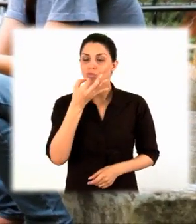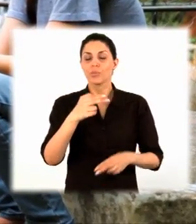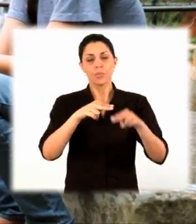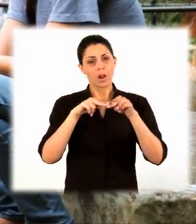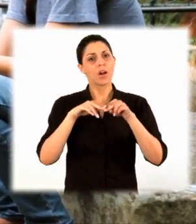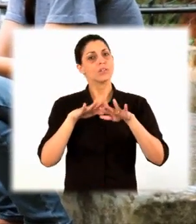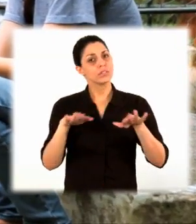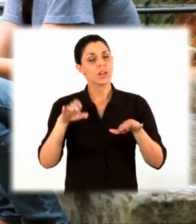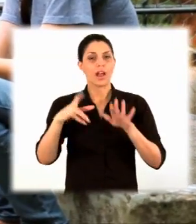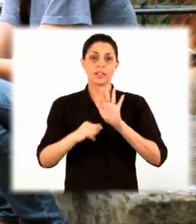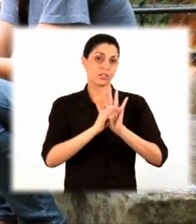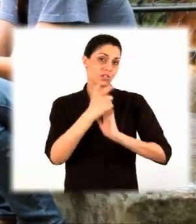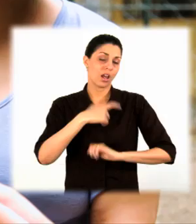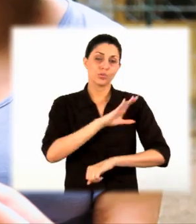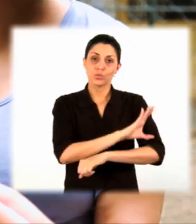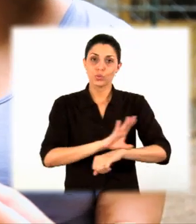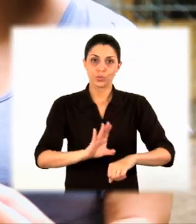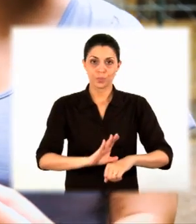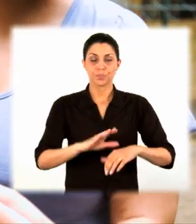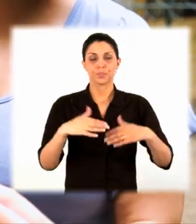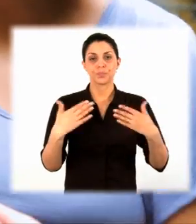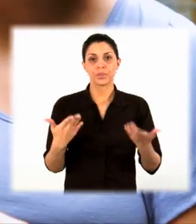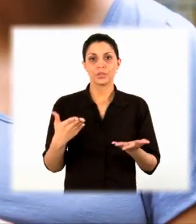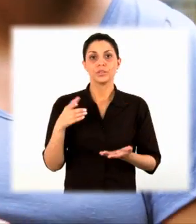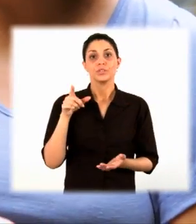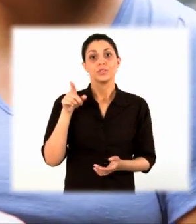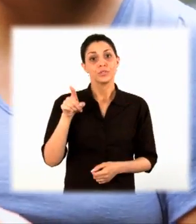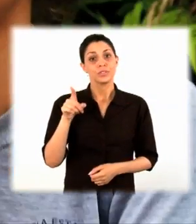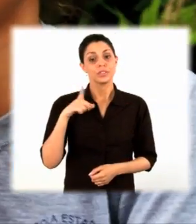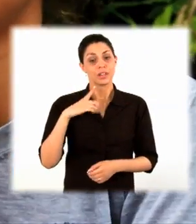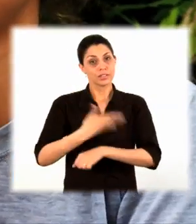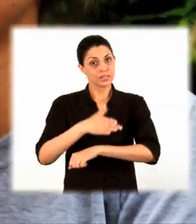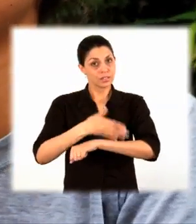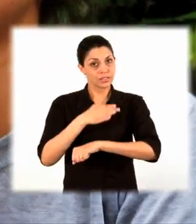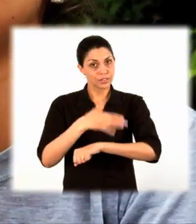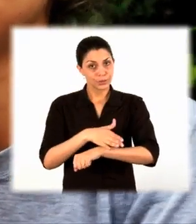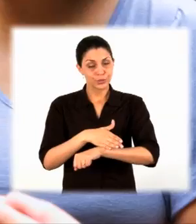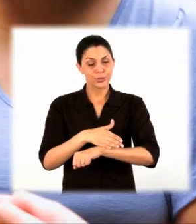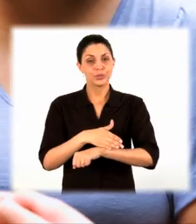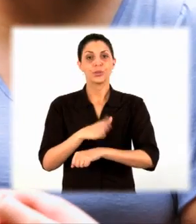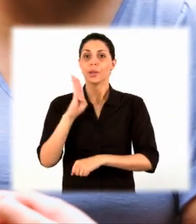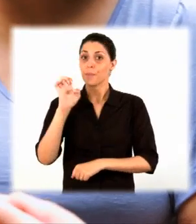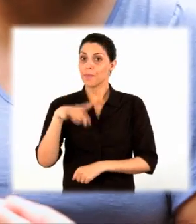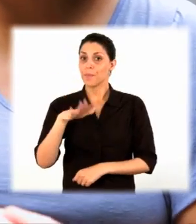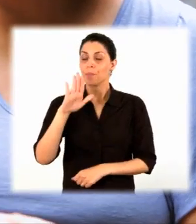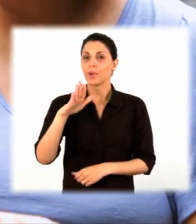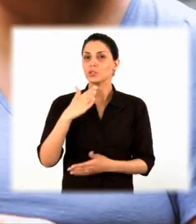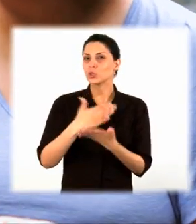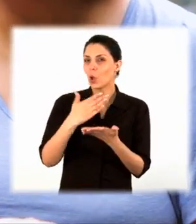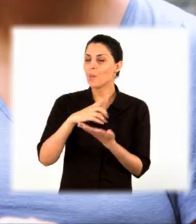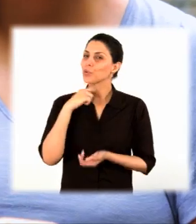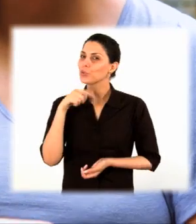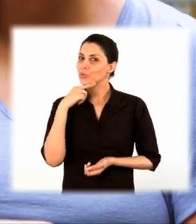disso, né? Que é a nossa identidade cultural e tal. Então, Fernanda, quer dizer que você estava fazendo uns exercícios, estava indo muito bem, sobraram algumas